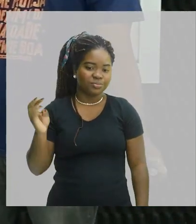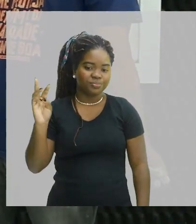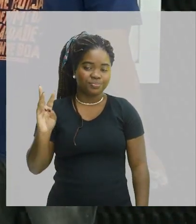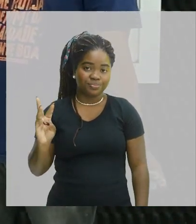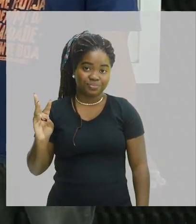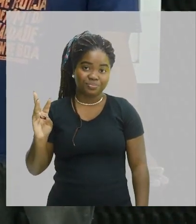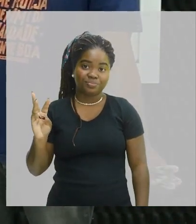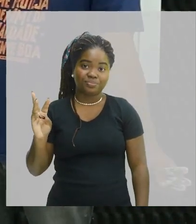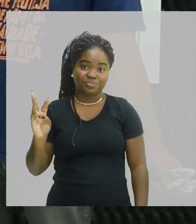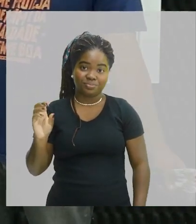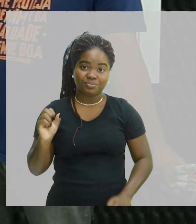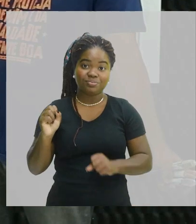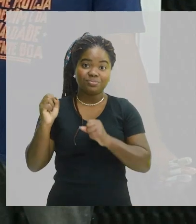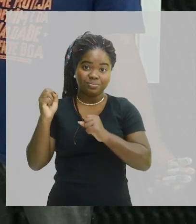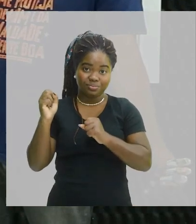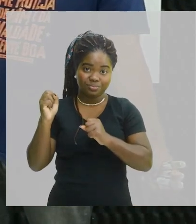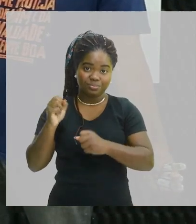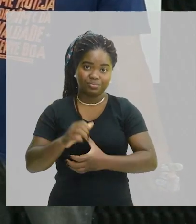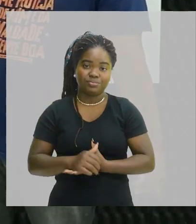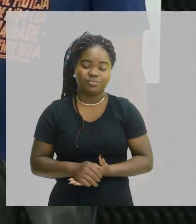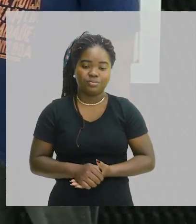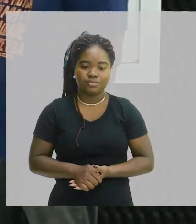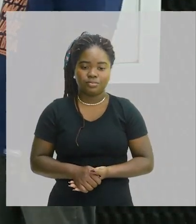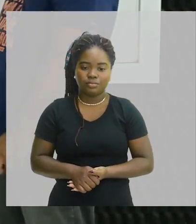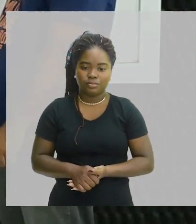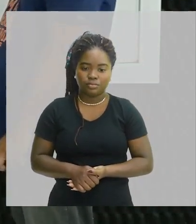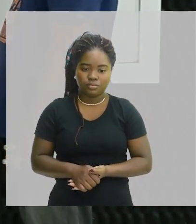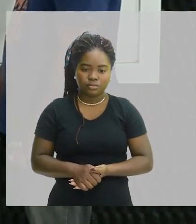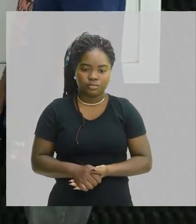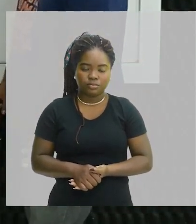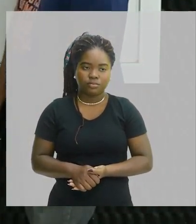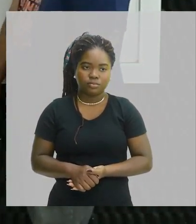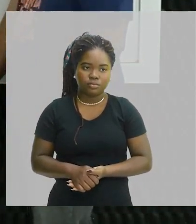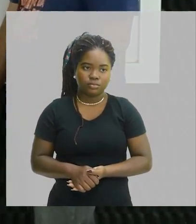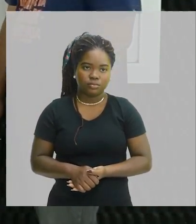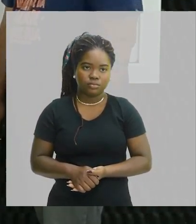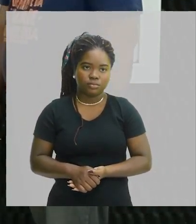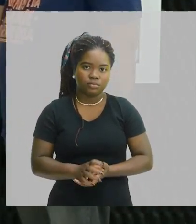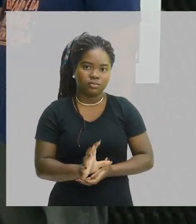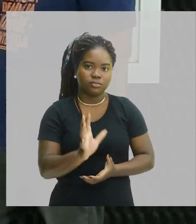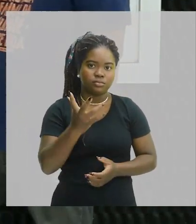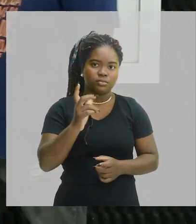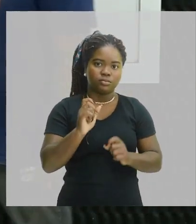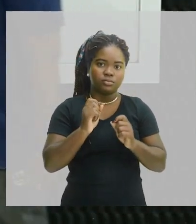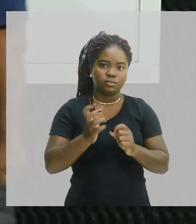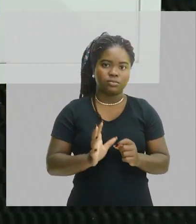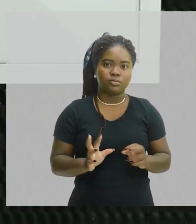de potência, né, que é o brilho máximo que ele pode exercer. Para que isso aconteça,